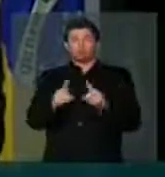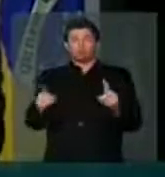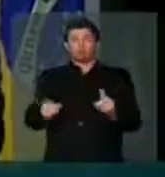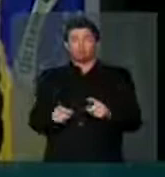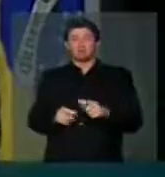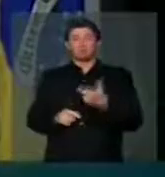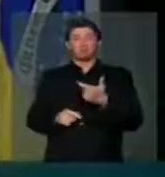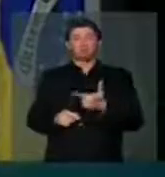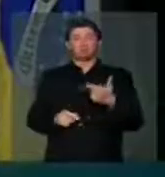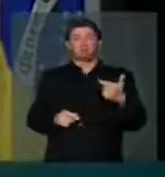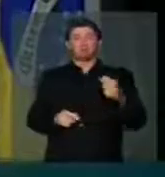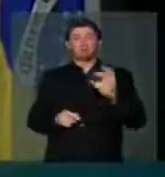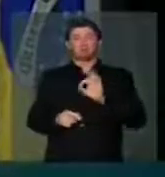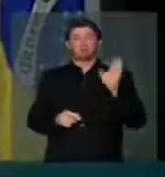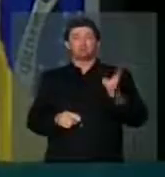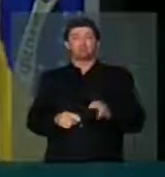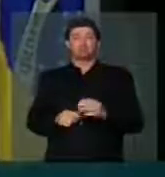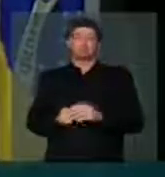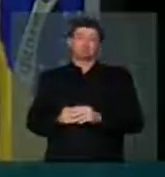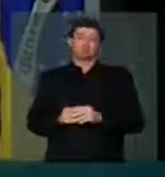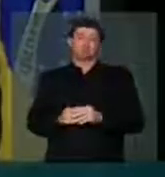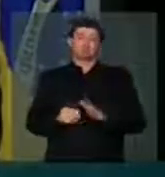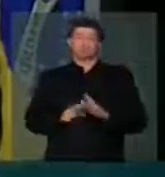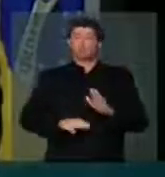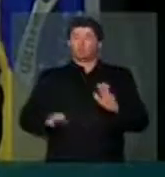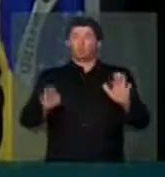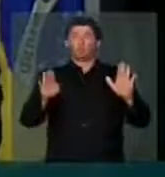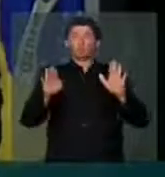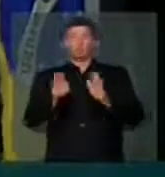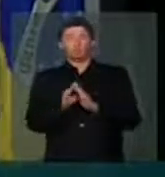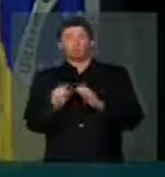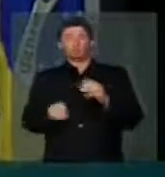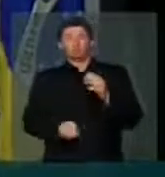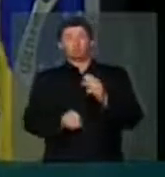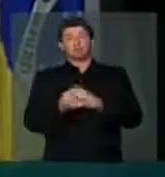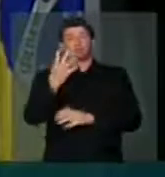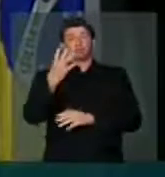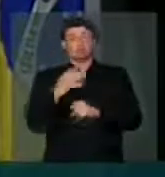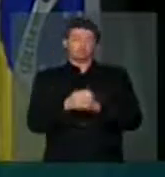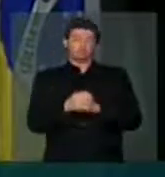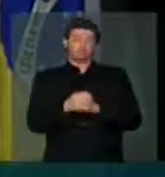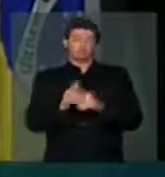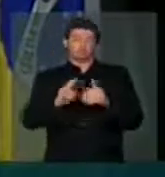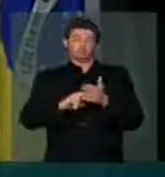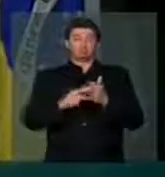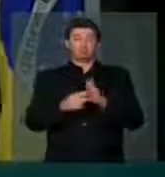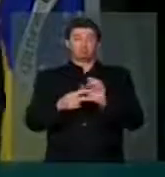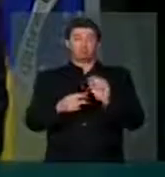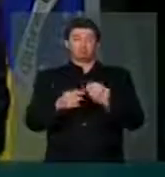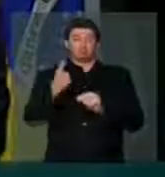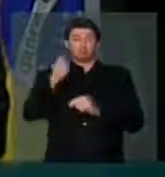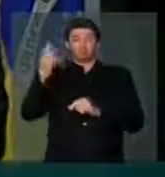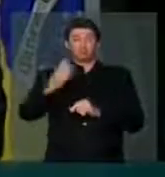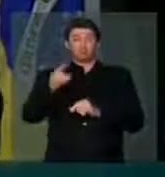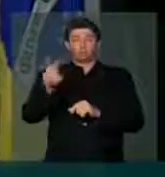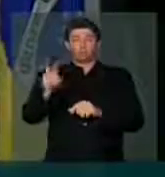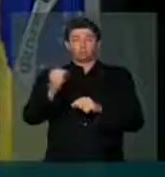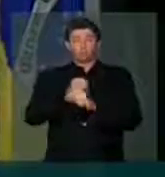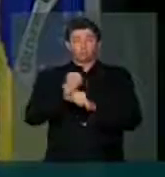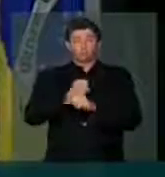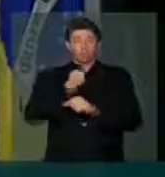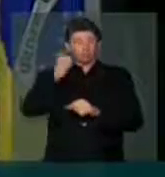apenas 22% desses empreendimentos foram erguidos, o que representa um quinto das